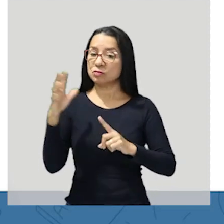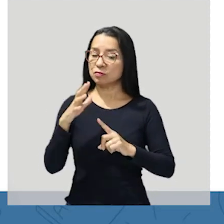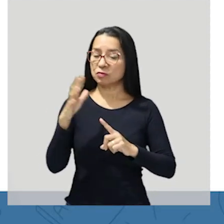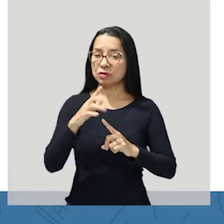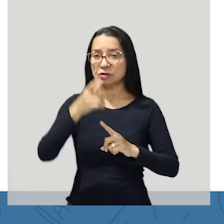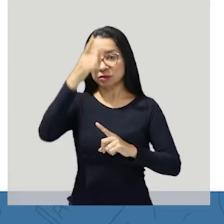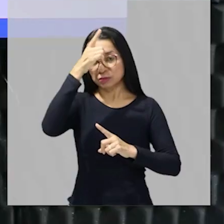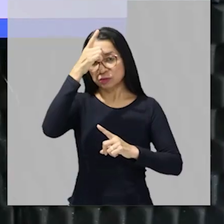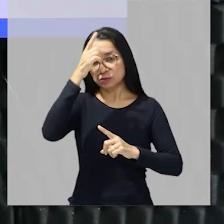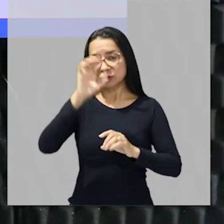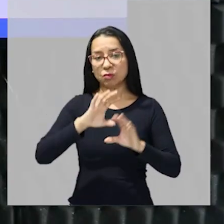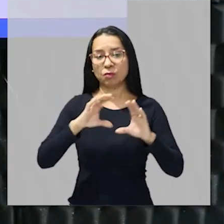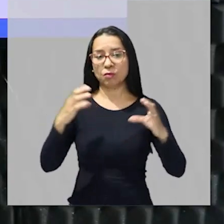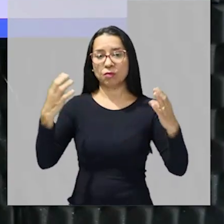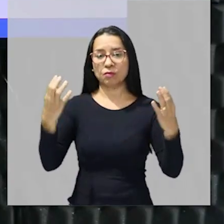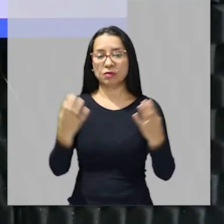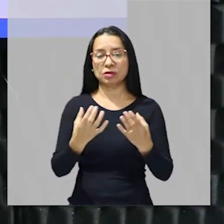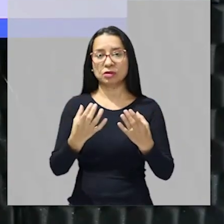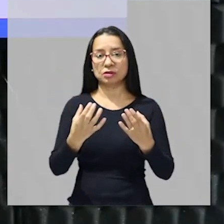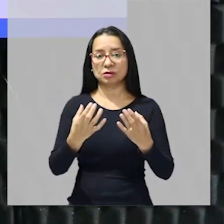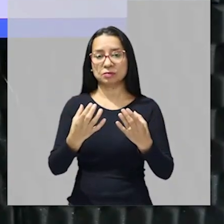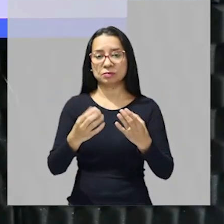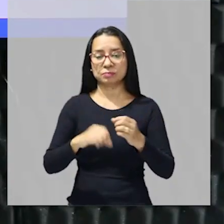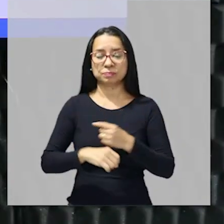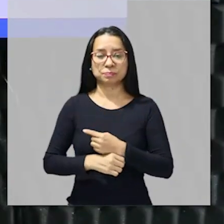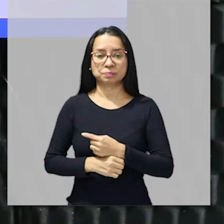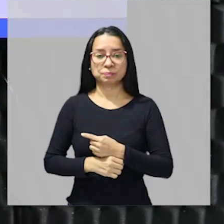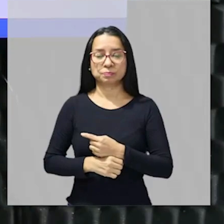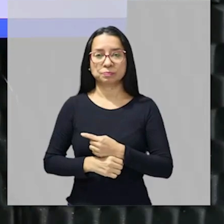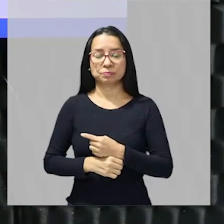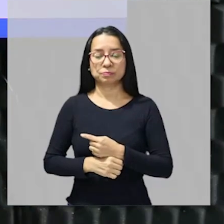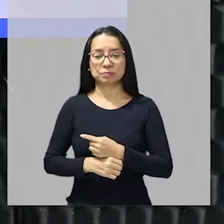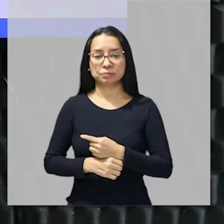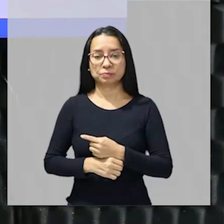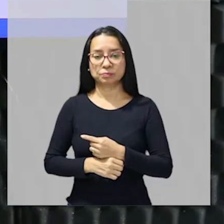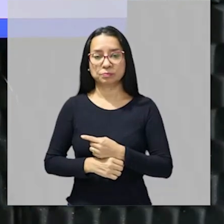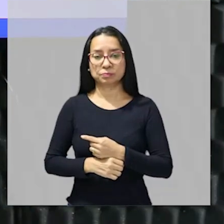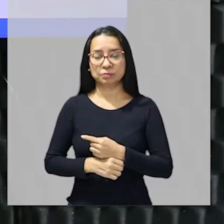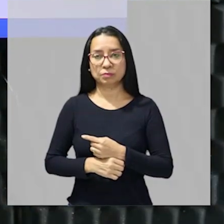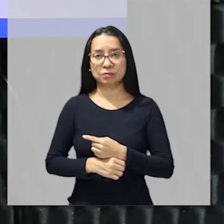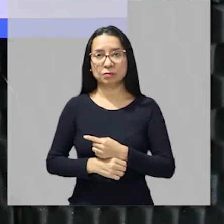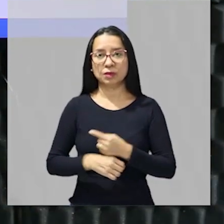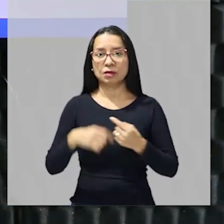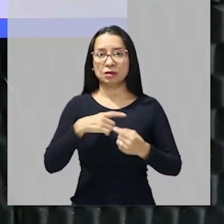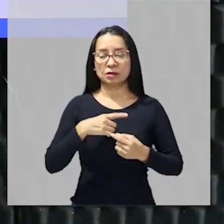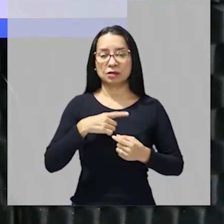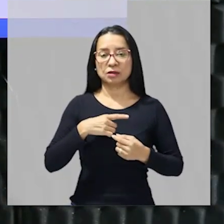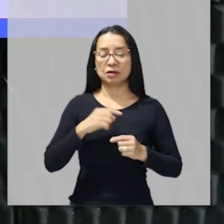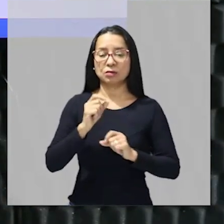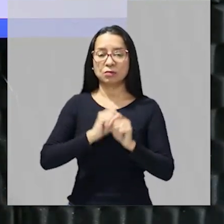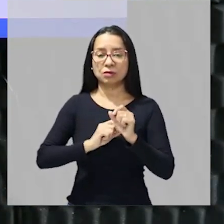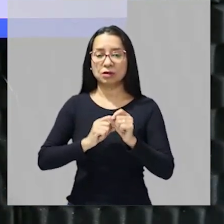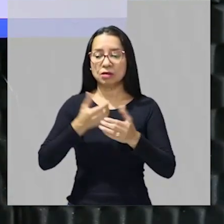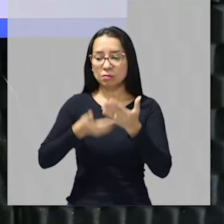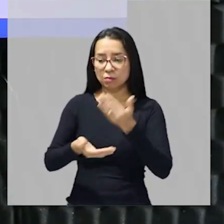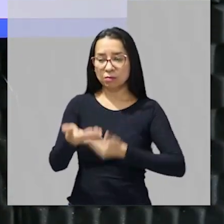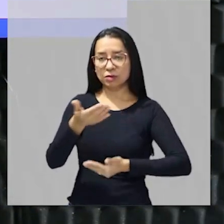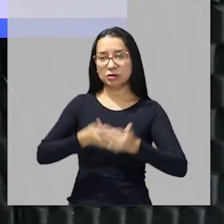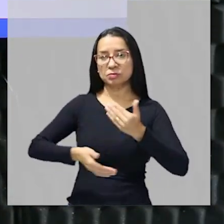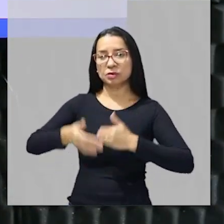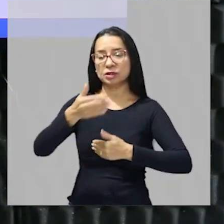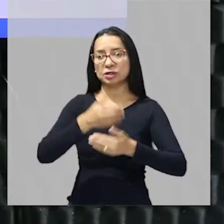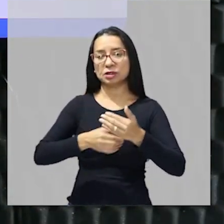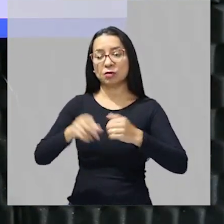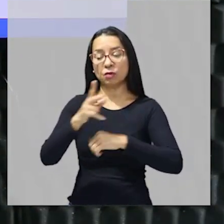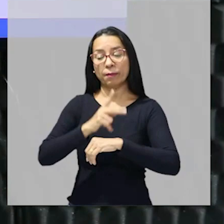é uma conferência. Ou vai ser decidido, melhor falando, de uma conferência, onde terá a participação da Inglaterra, dos